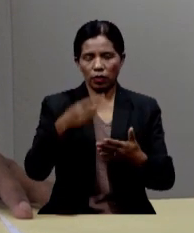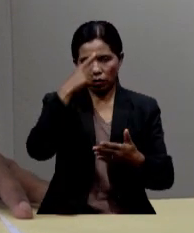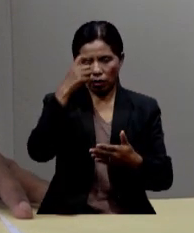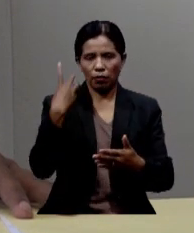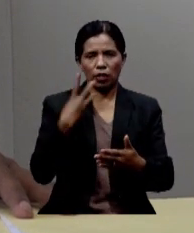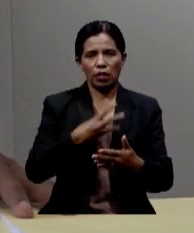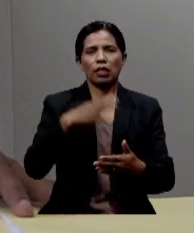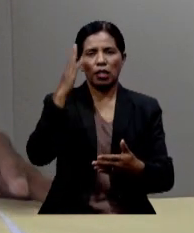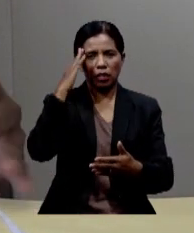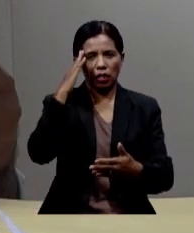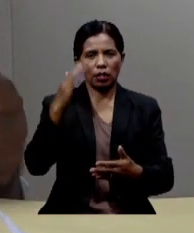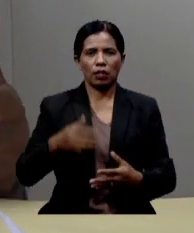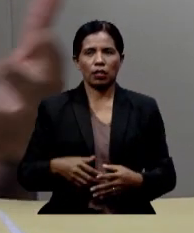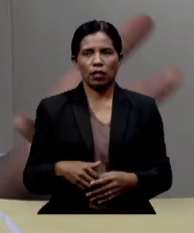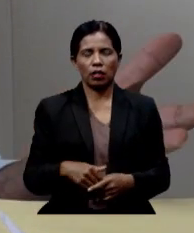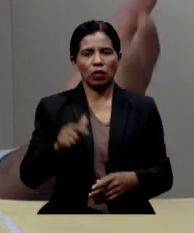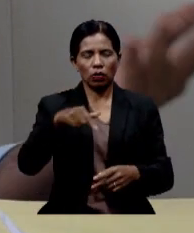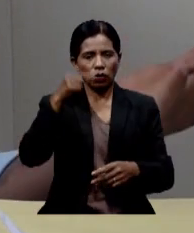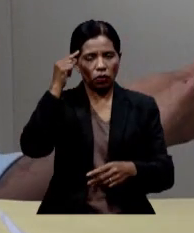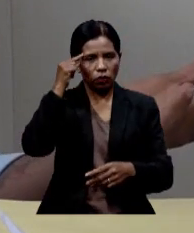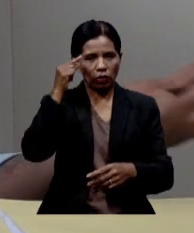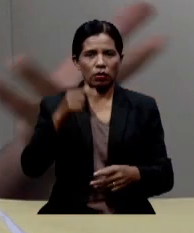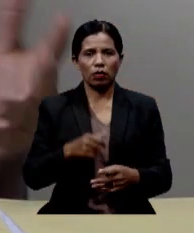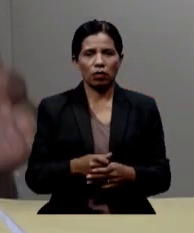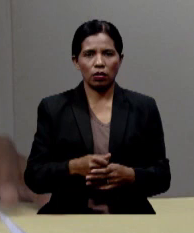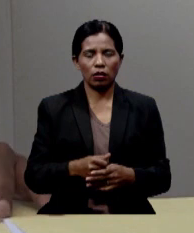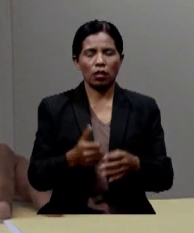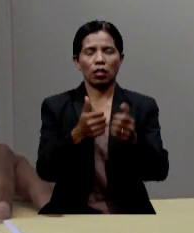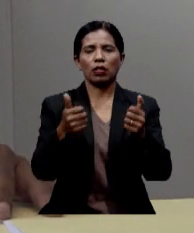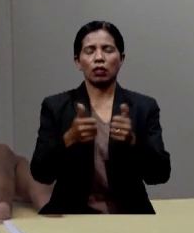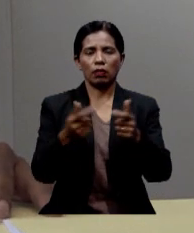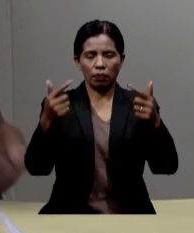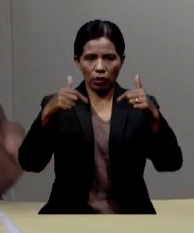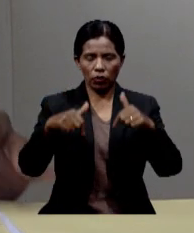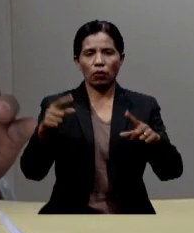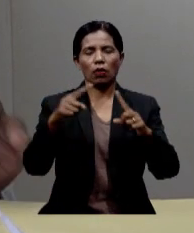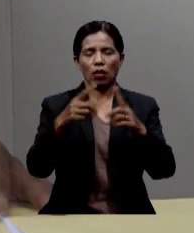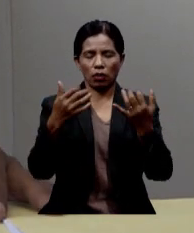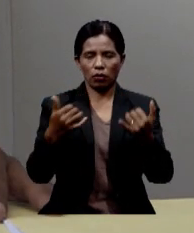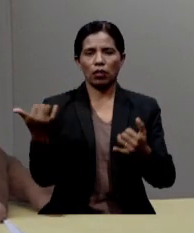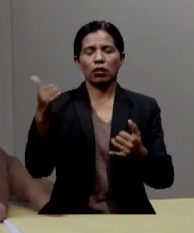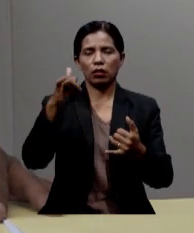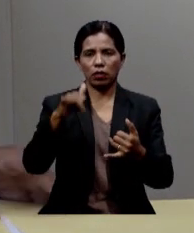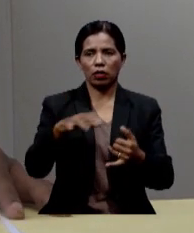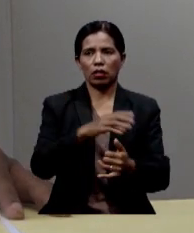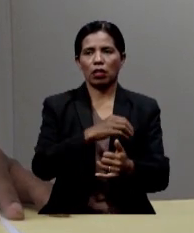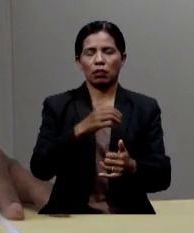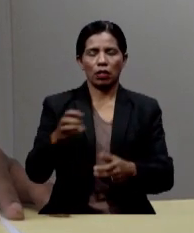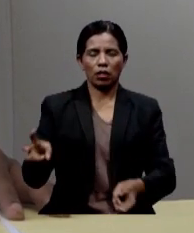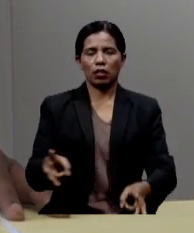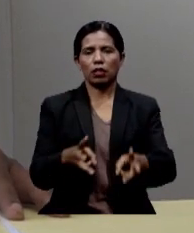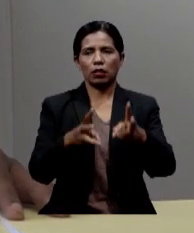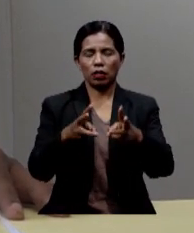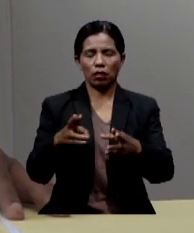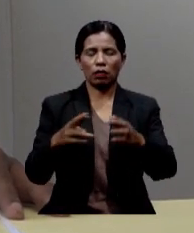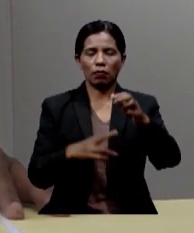atenya kata gubernur si anterior mai itu agora so preocupa maka problema estradas de mota